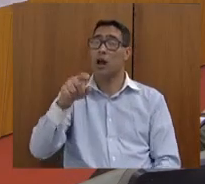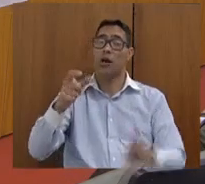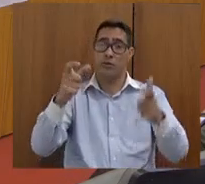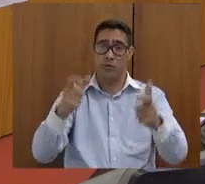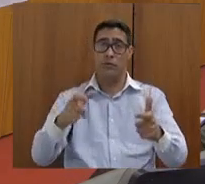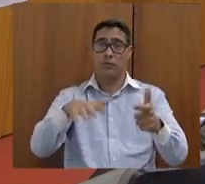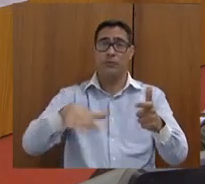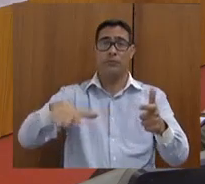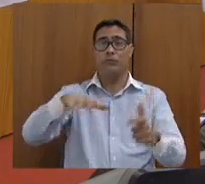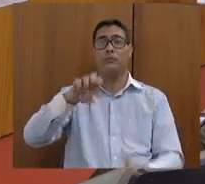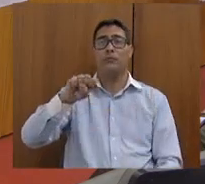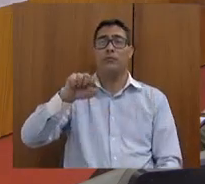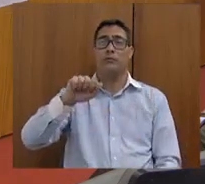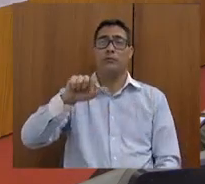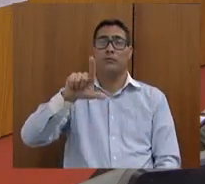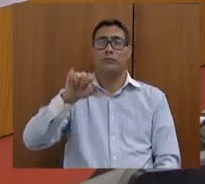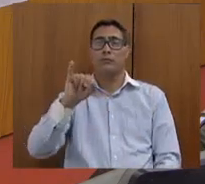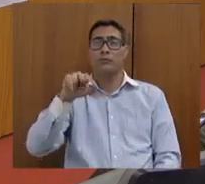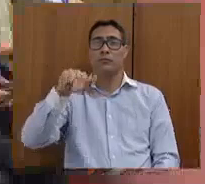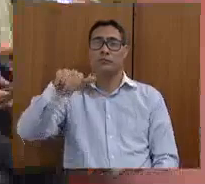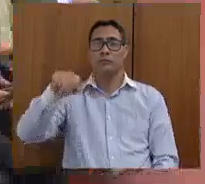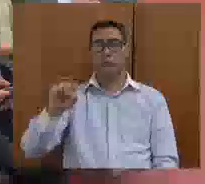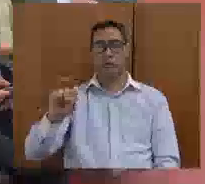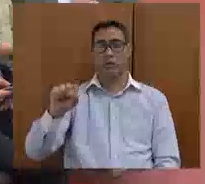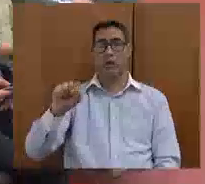O importante é ação